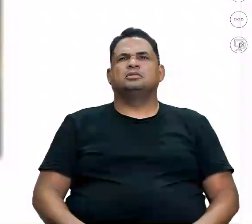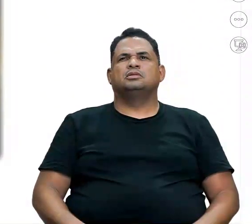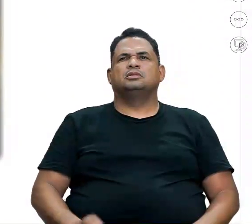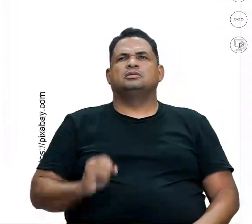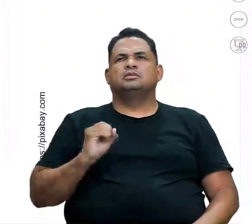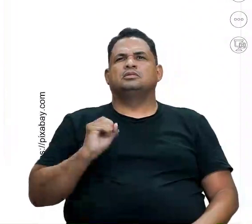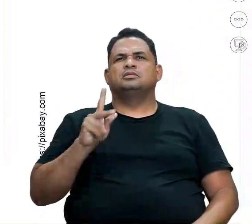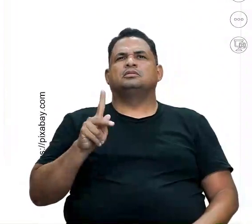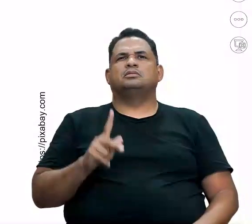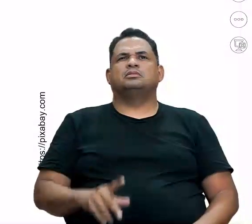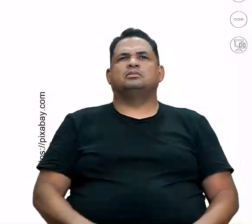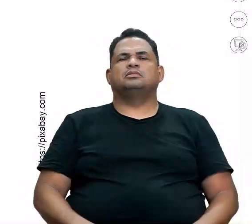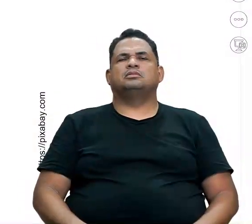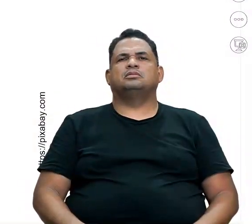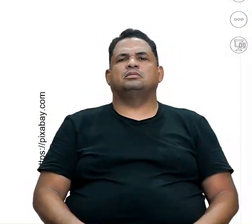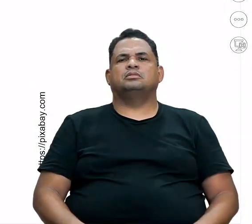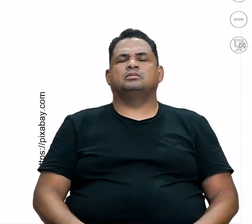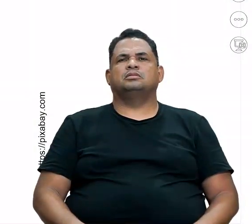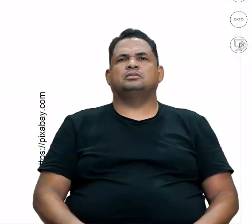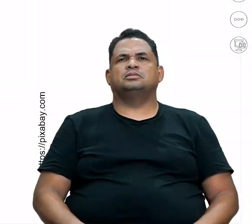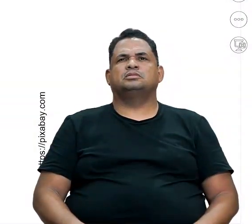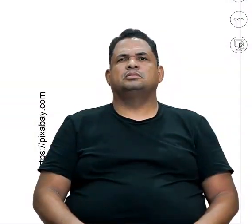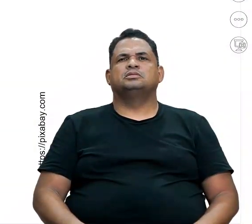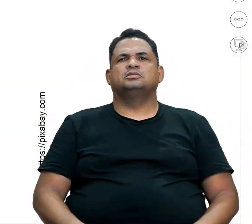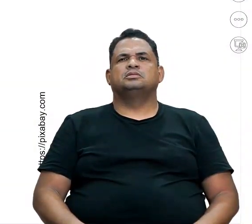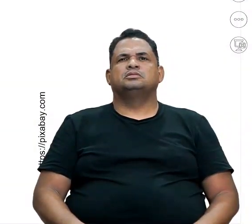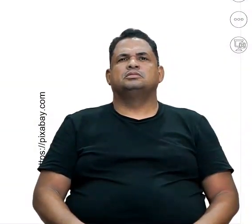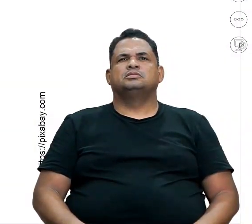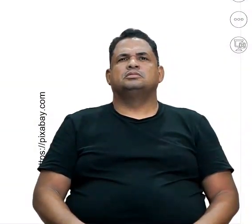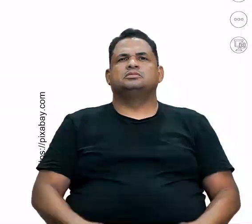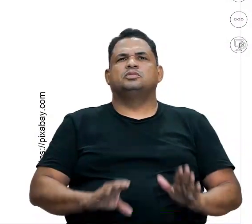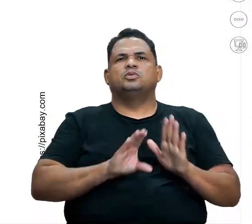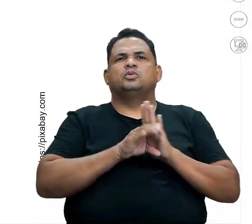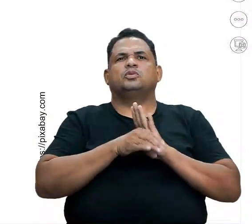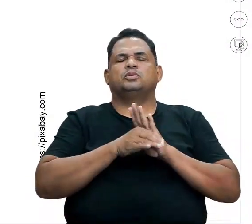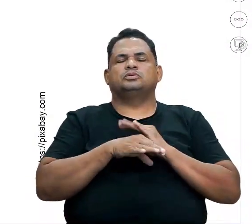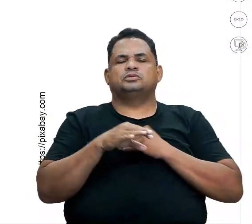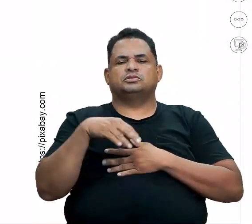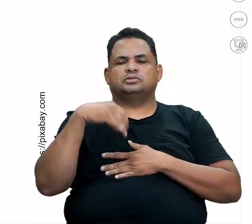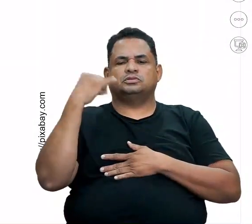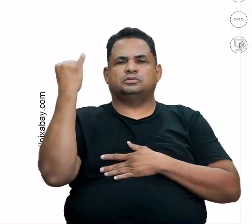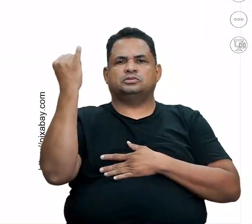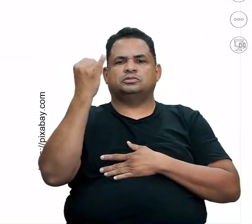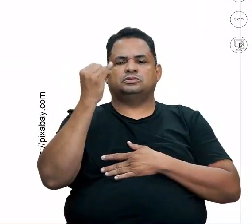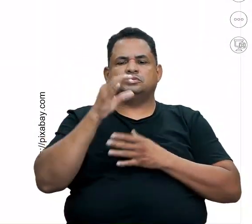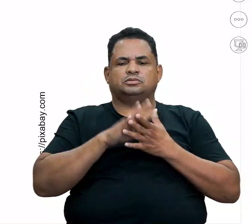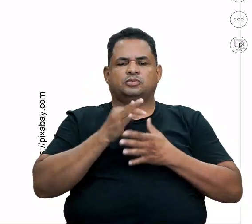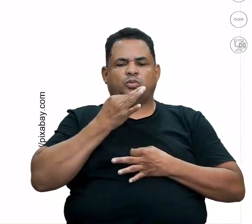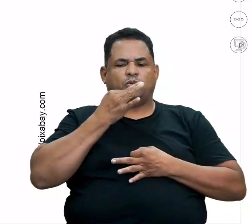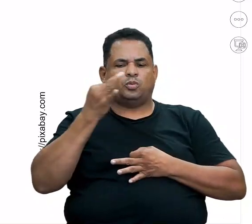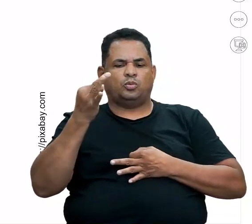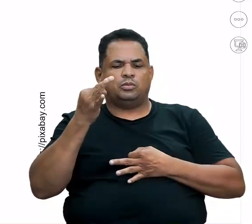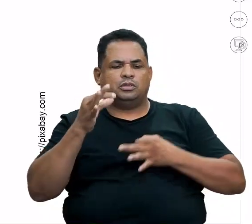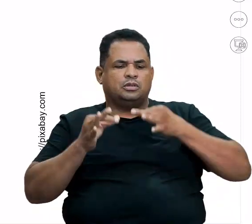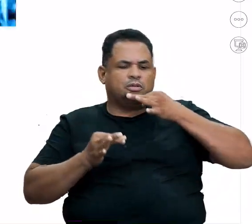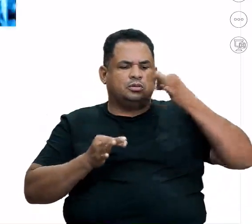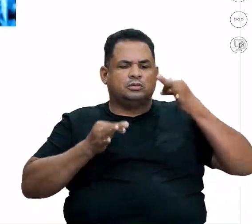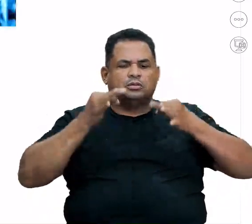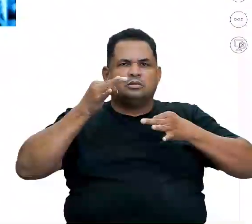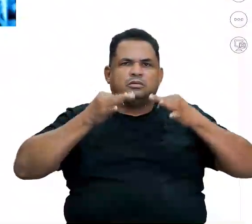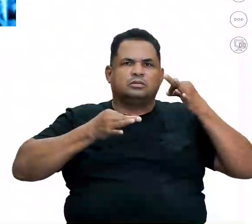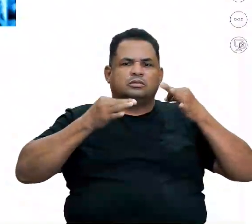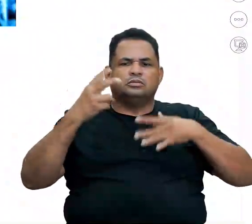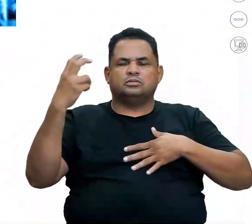Ok? E aí a gente traz um conceito muito importante, que é o conceito de relativismo cultural, né? Que ele